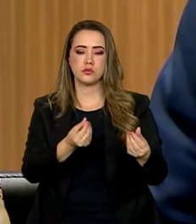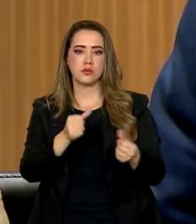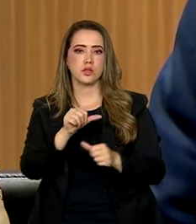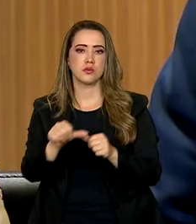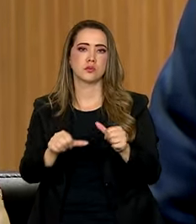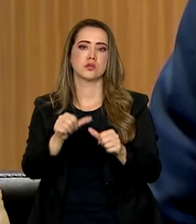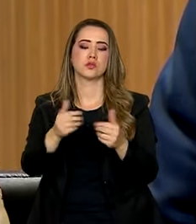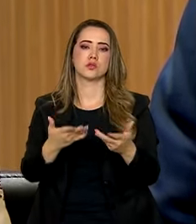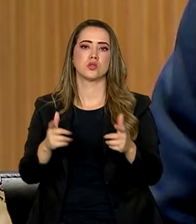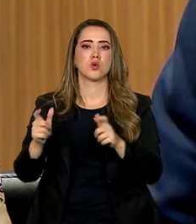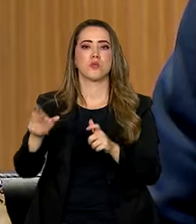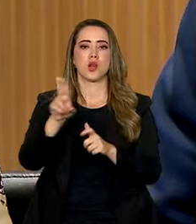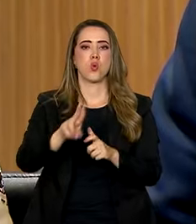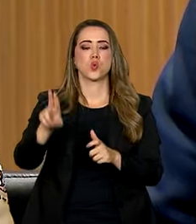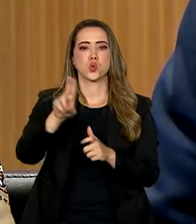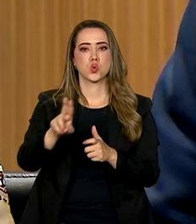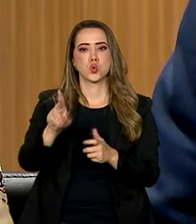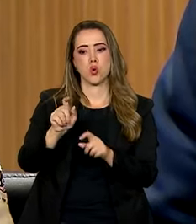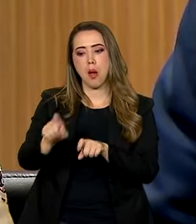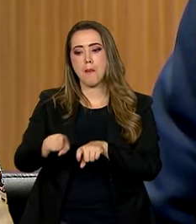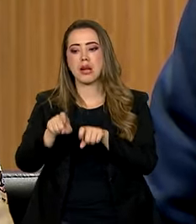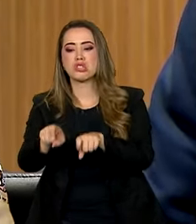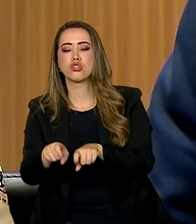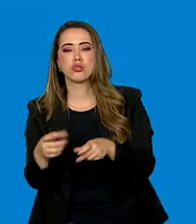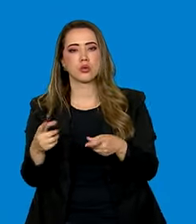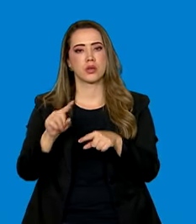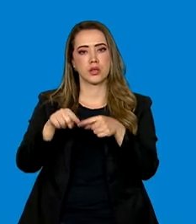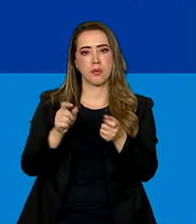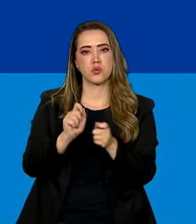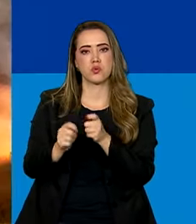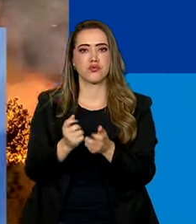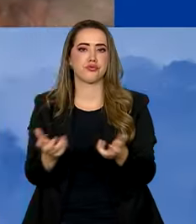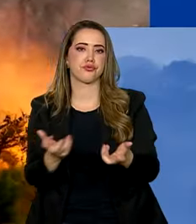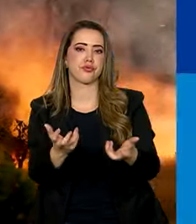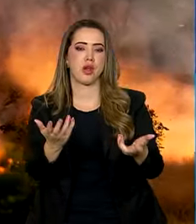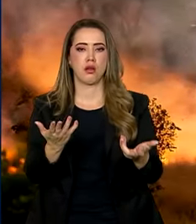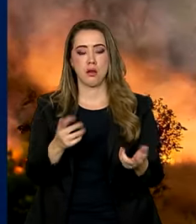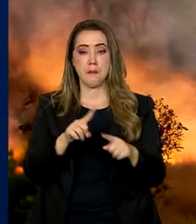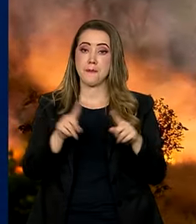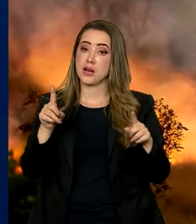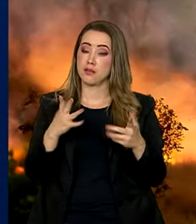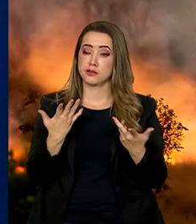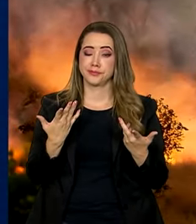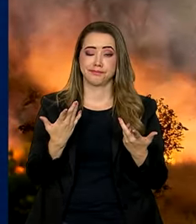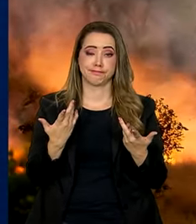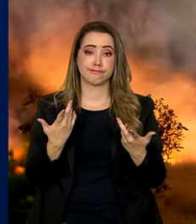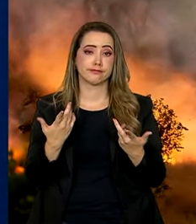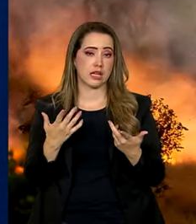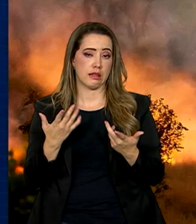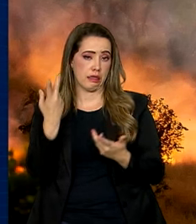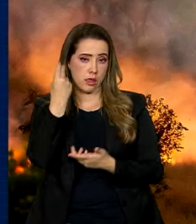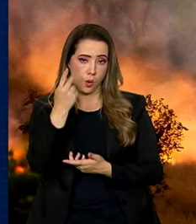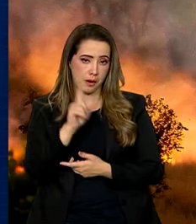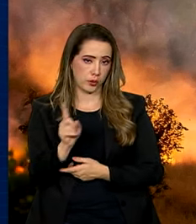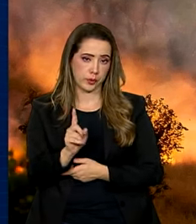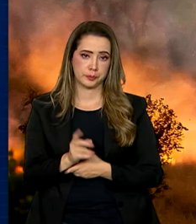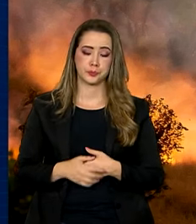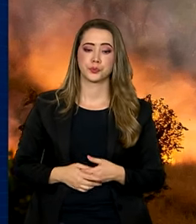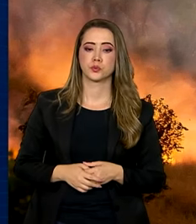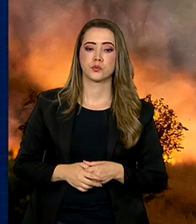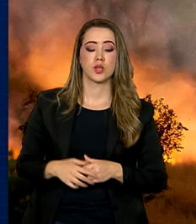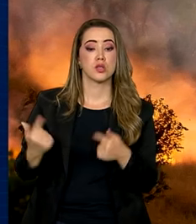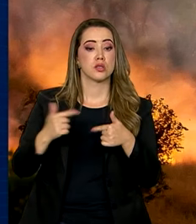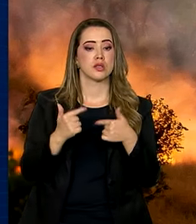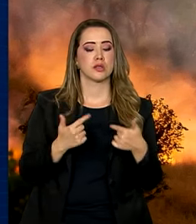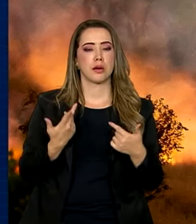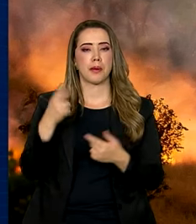para determinados usos e depois o ateamento de fogo. Além das medidas emergenciais, foram anunciadas